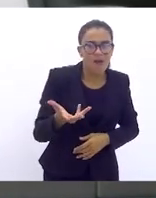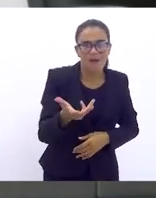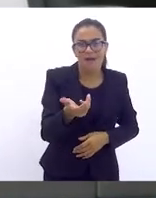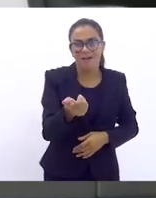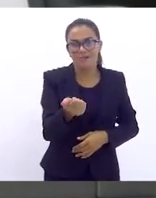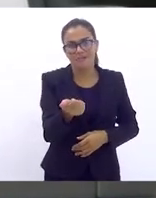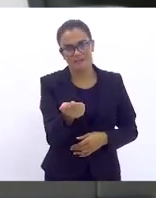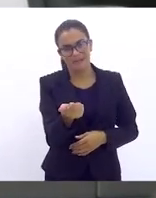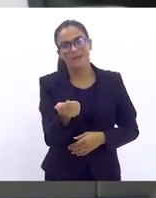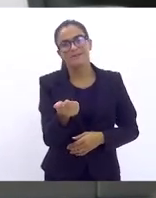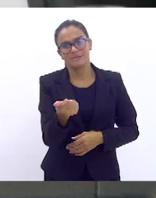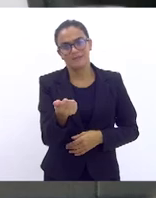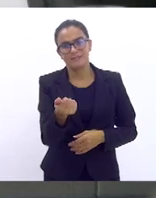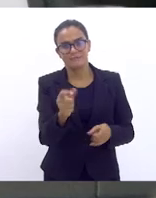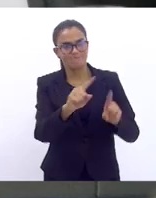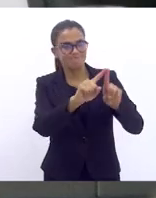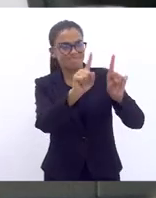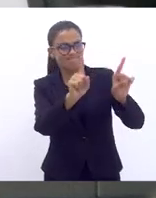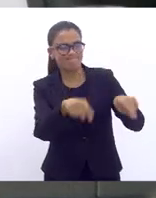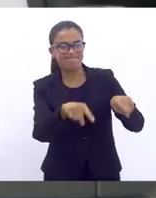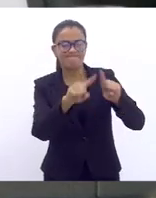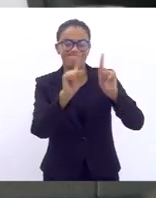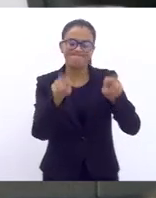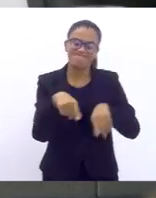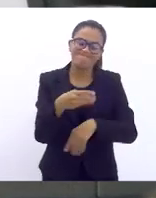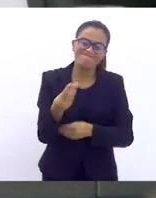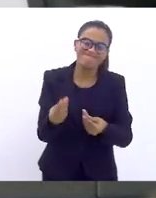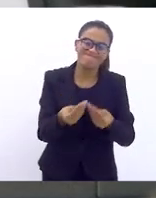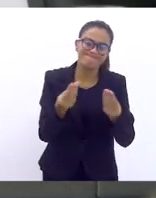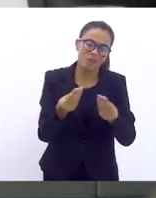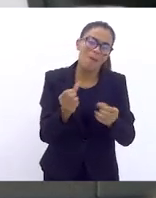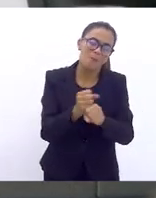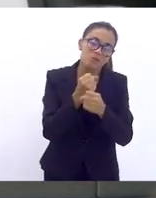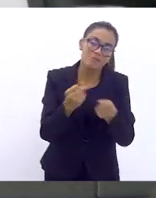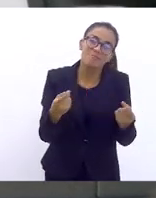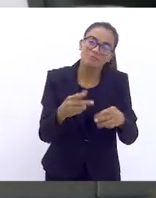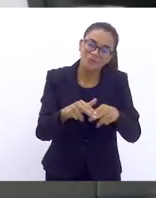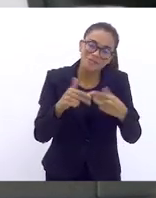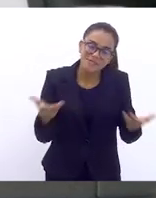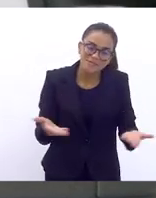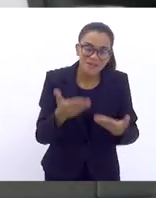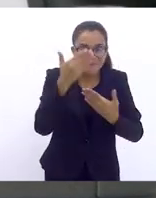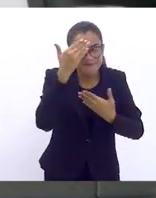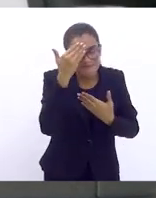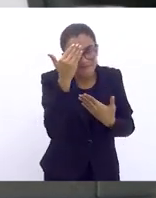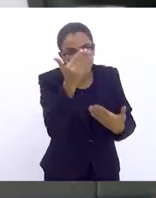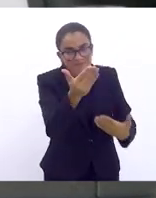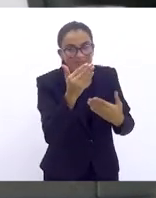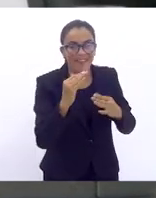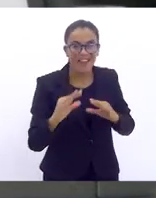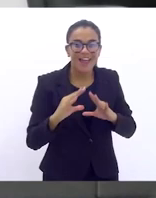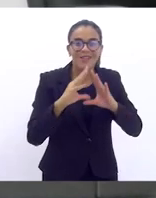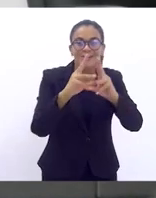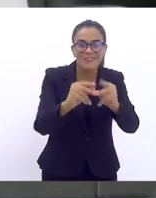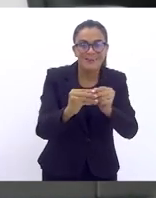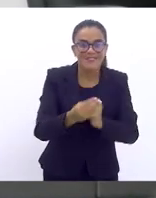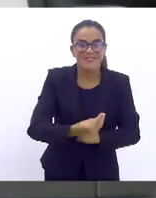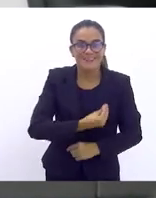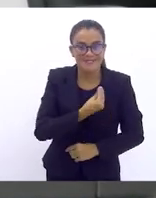do quadro de servidores da Seplag seria impossível então agradecimento a todos aqui